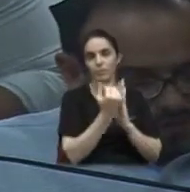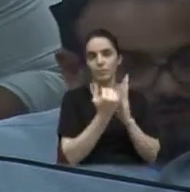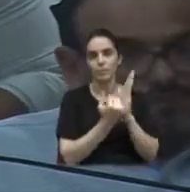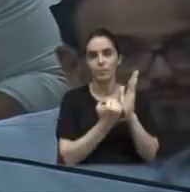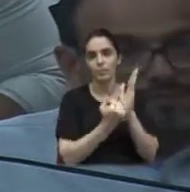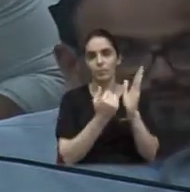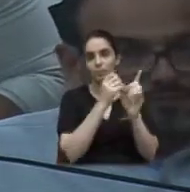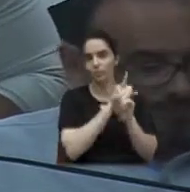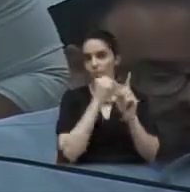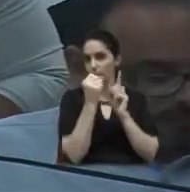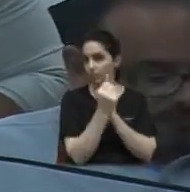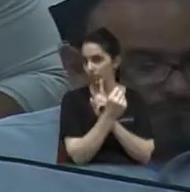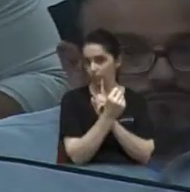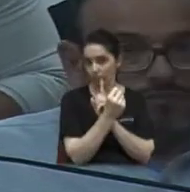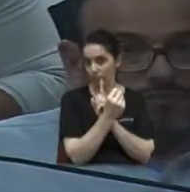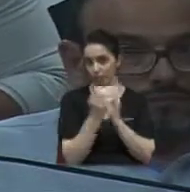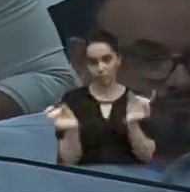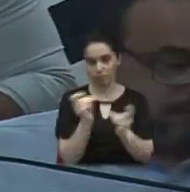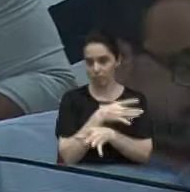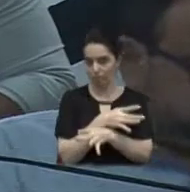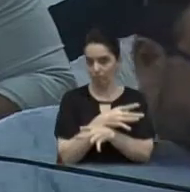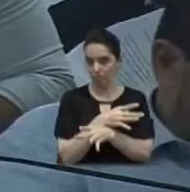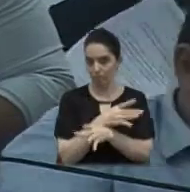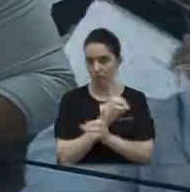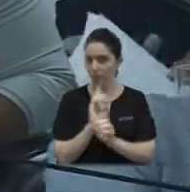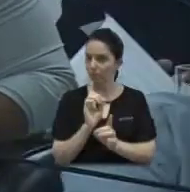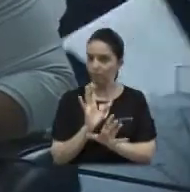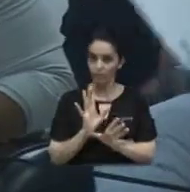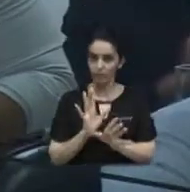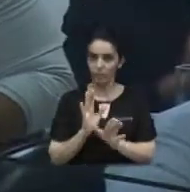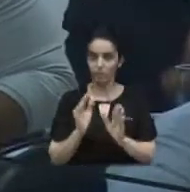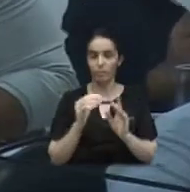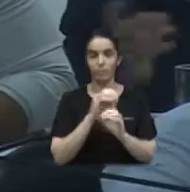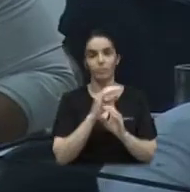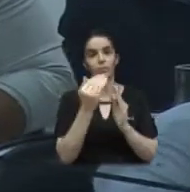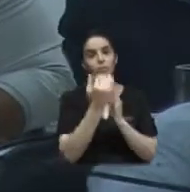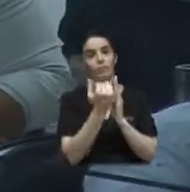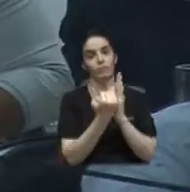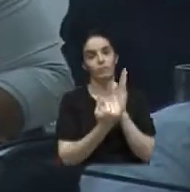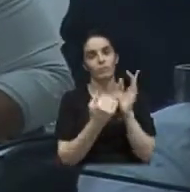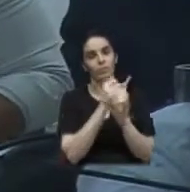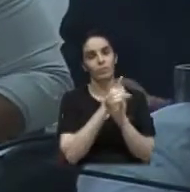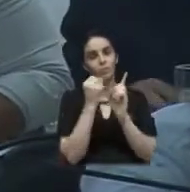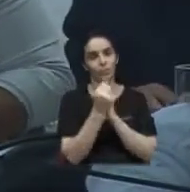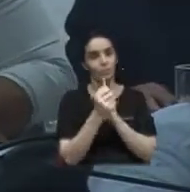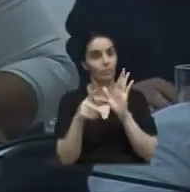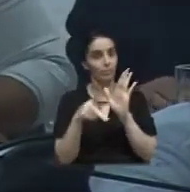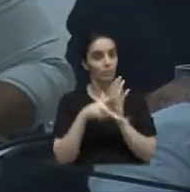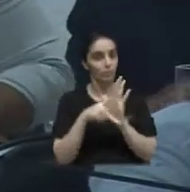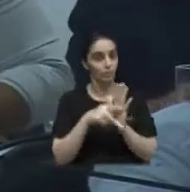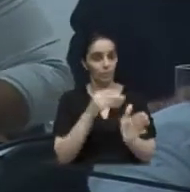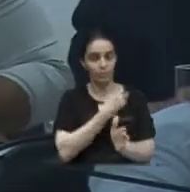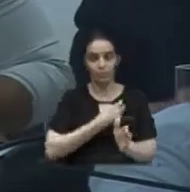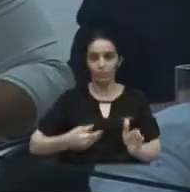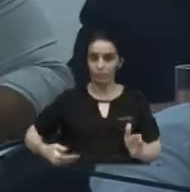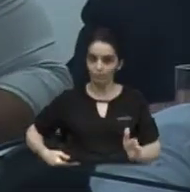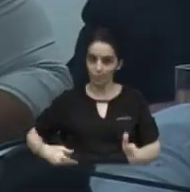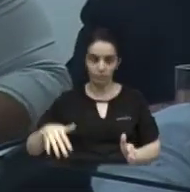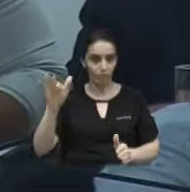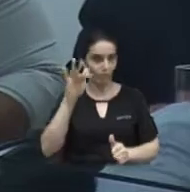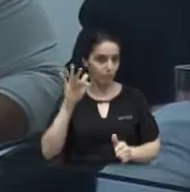possam ser desenvolvidos. Os programas sociais, eles são do governo federal e governo do estado,